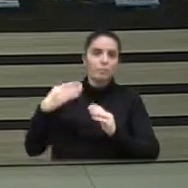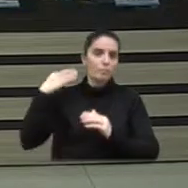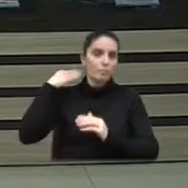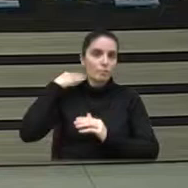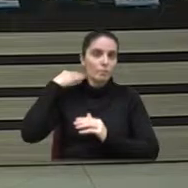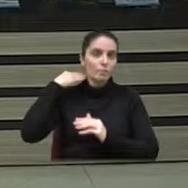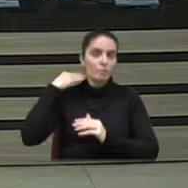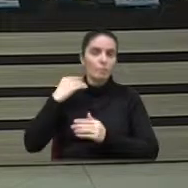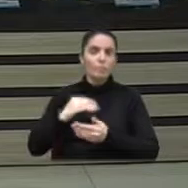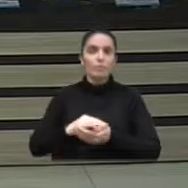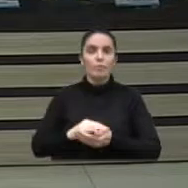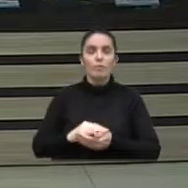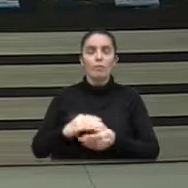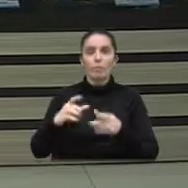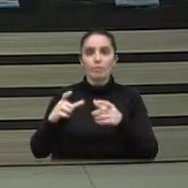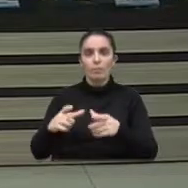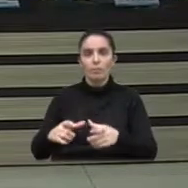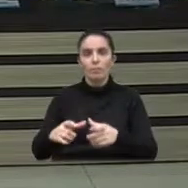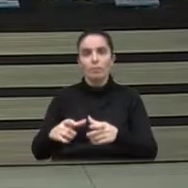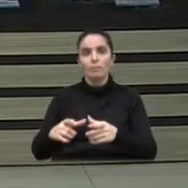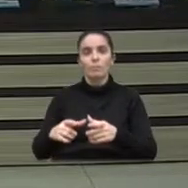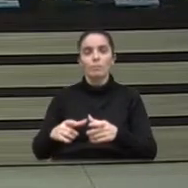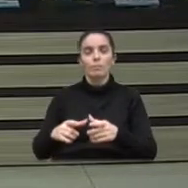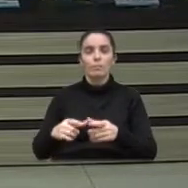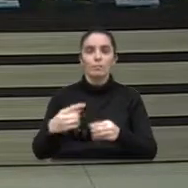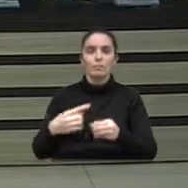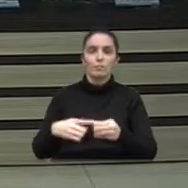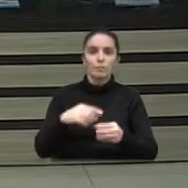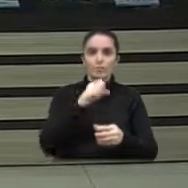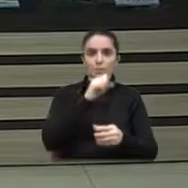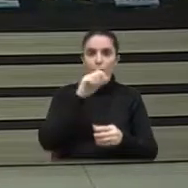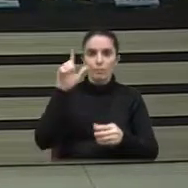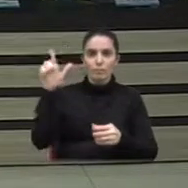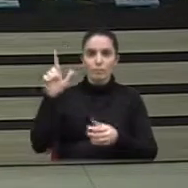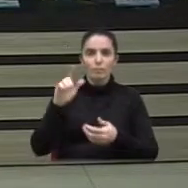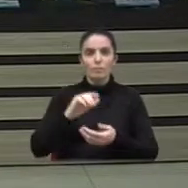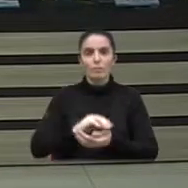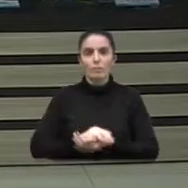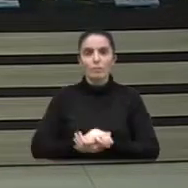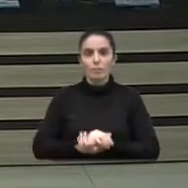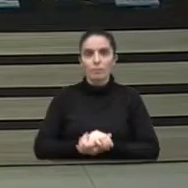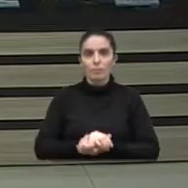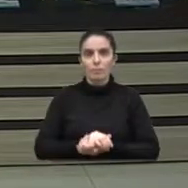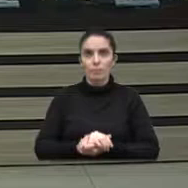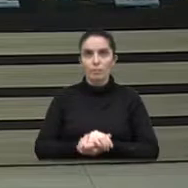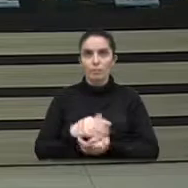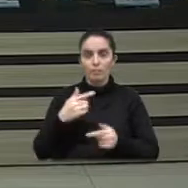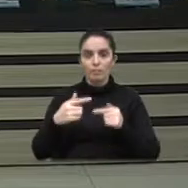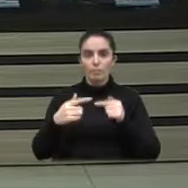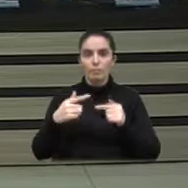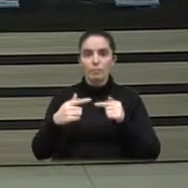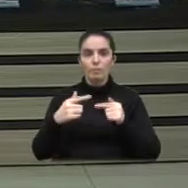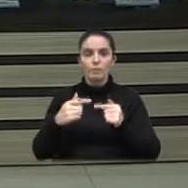bancárias localizadas no município de Limeira. Está em discussão.